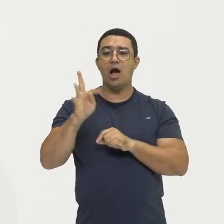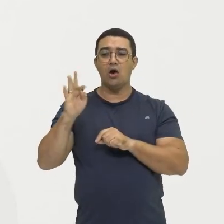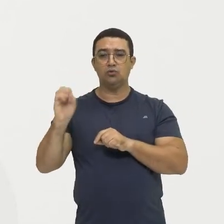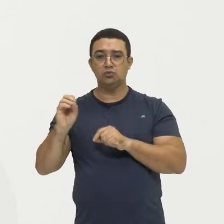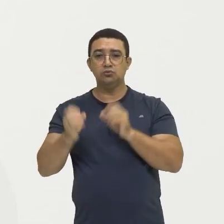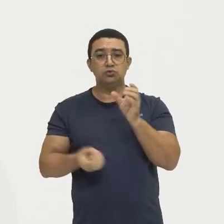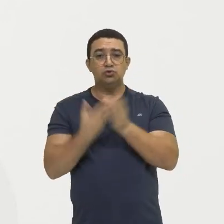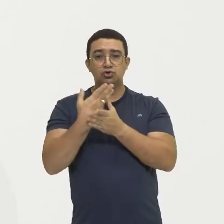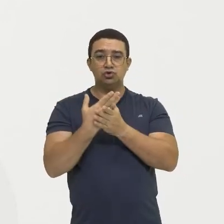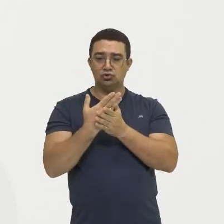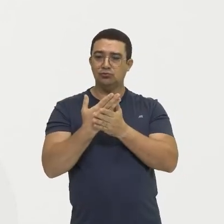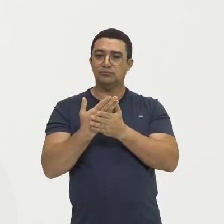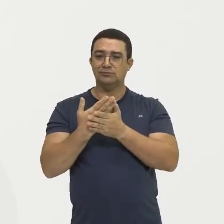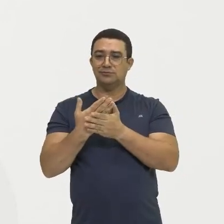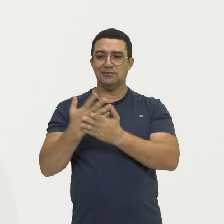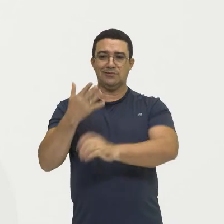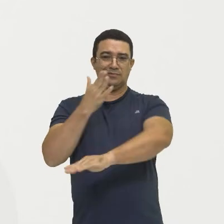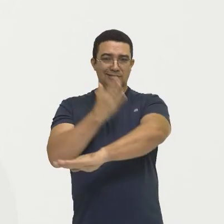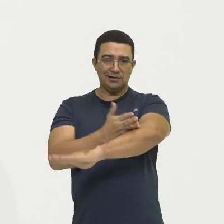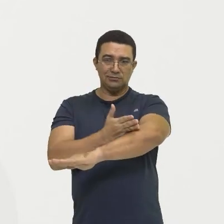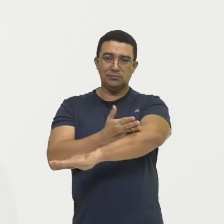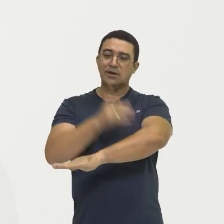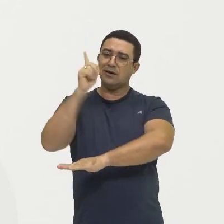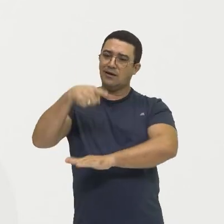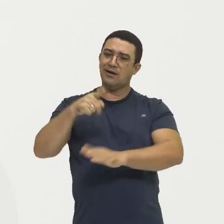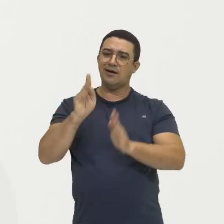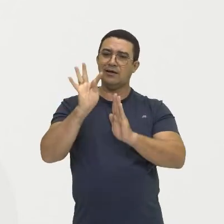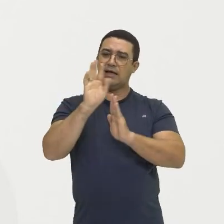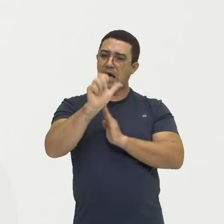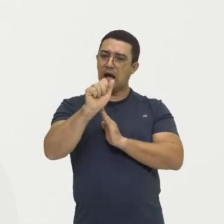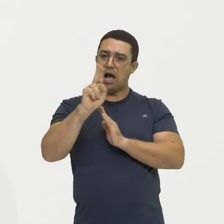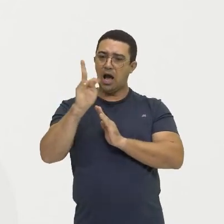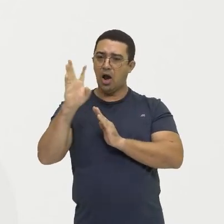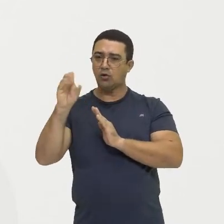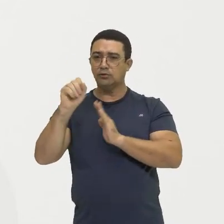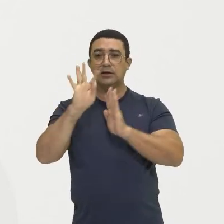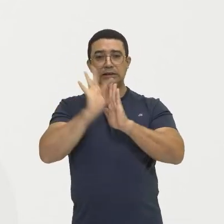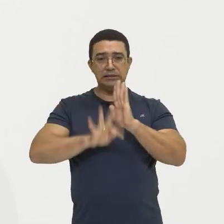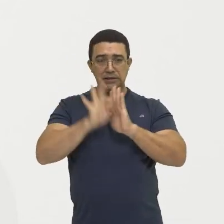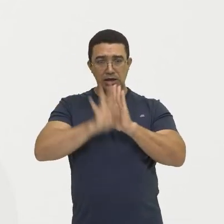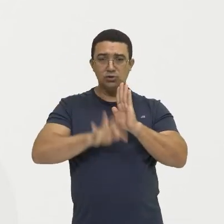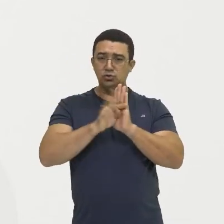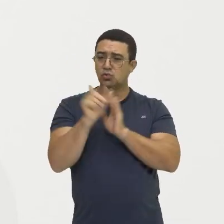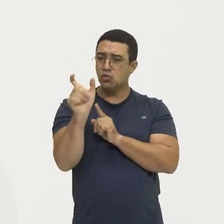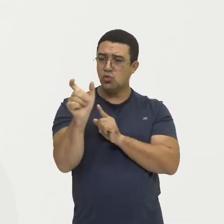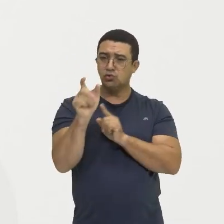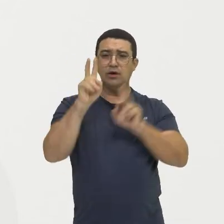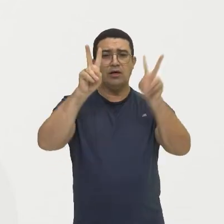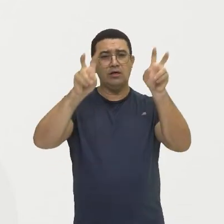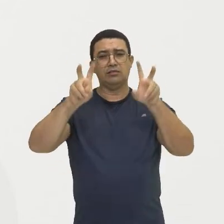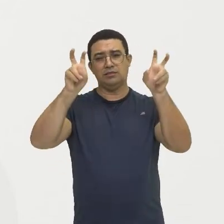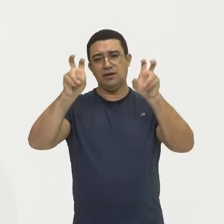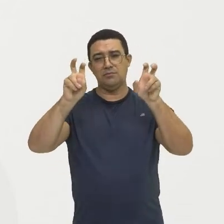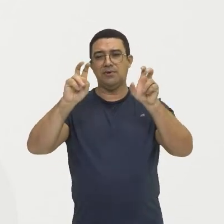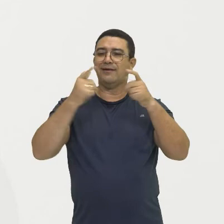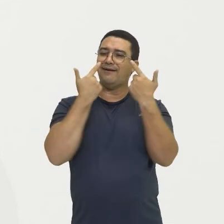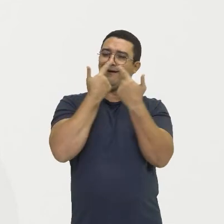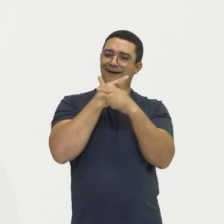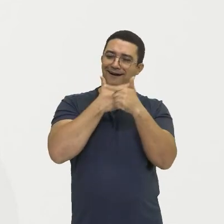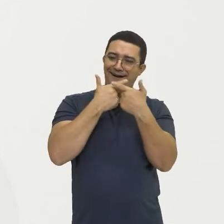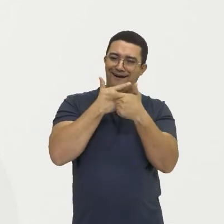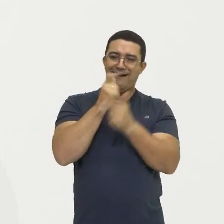na Idade Média, os autos são textos curtos de temática cômica, os quais são geralmente formados por um único